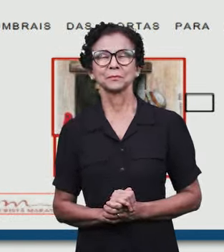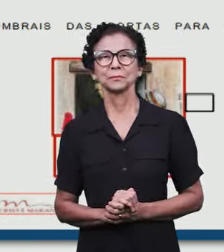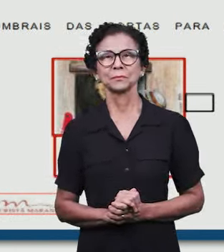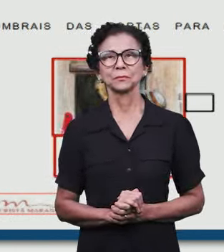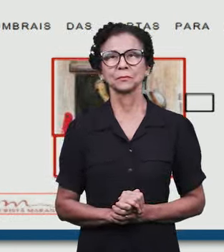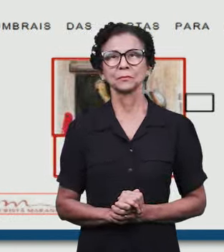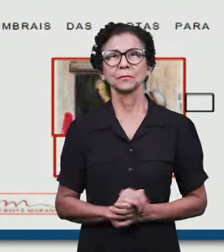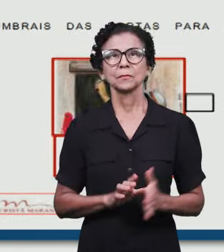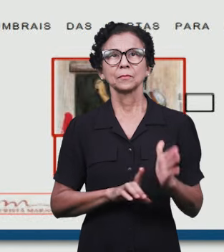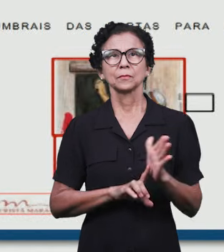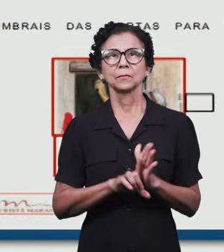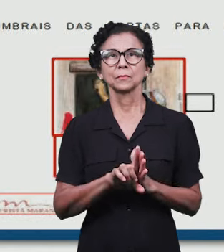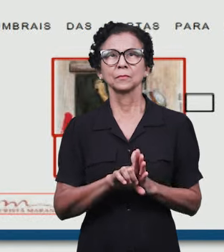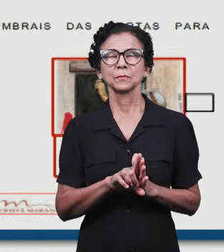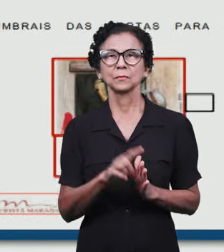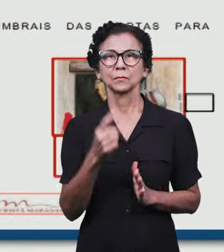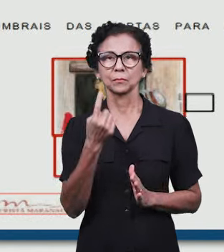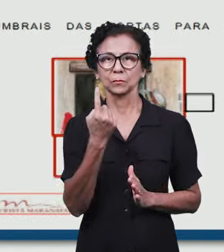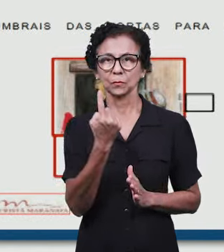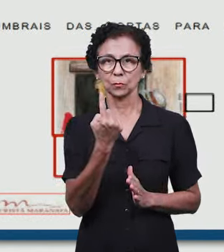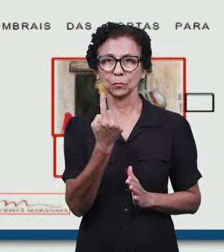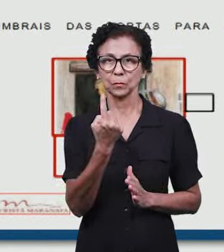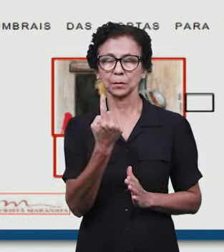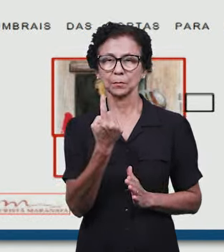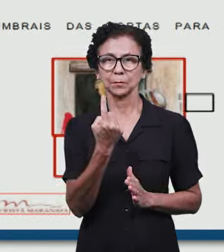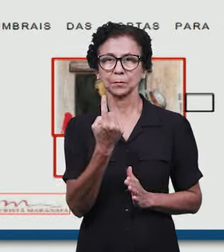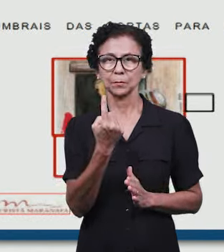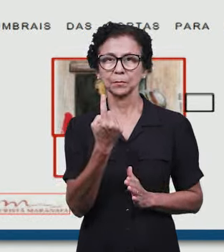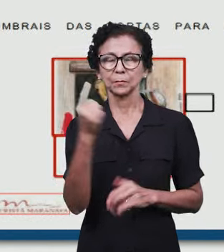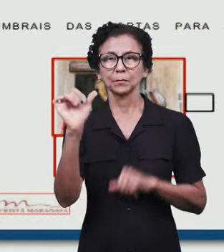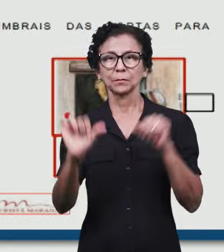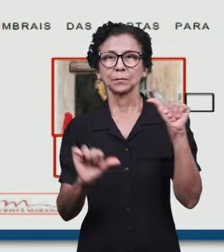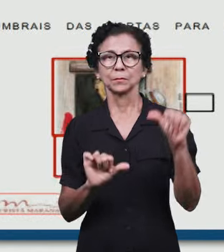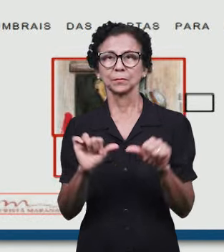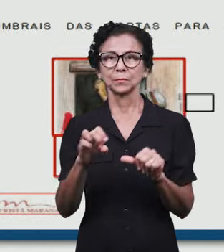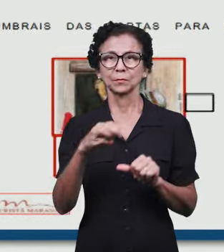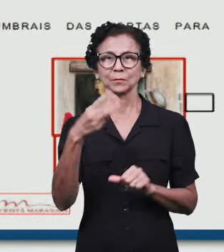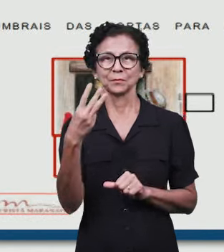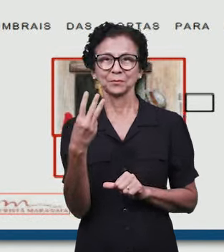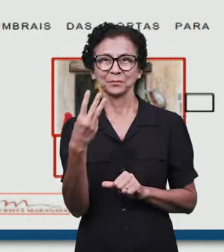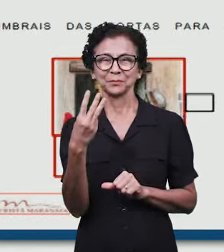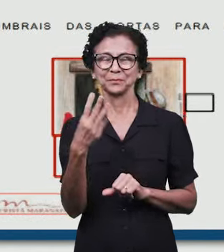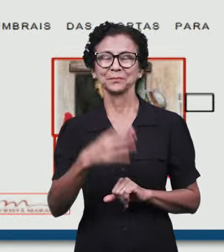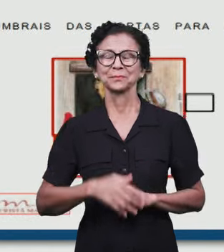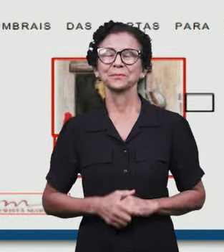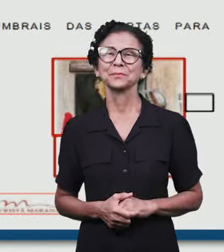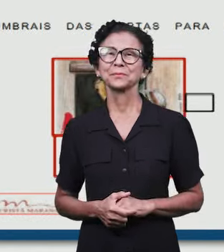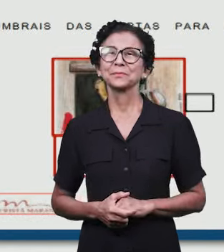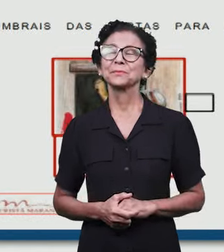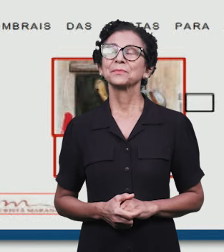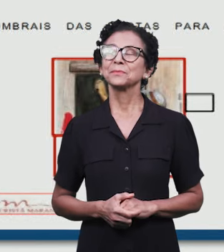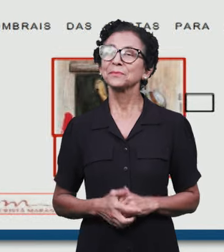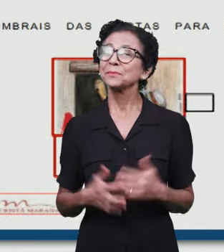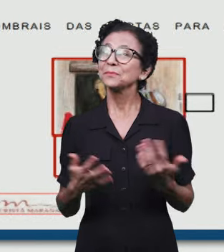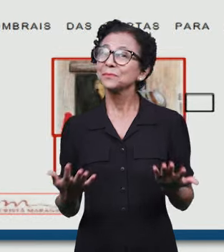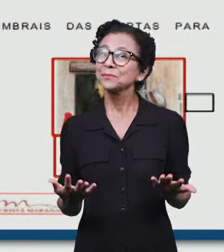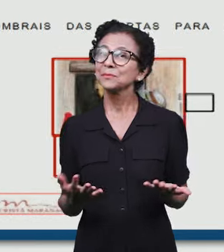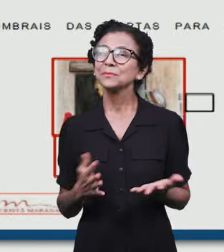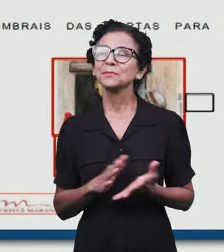a aprendizagem. Nós não estamos formando doutorados, mestres, pós-docs, né, com o ensino da EBD, nós